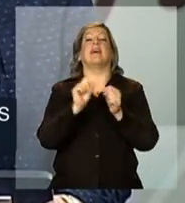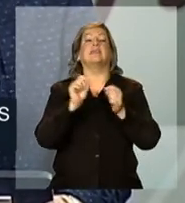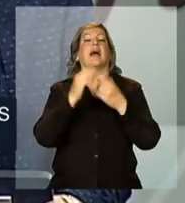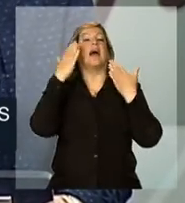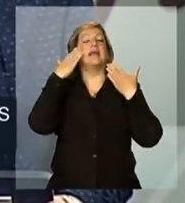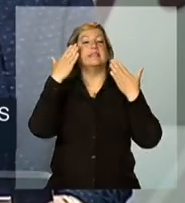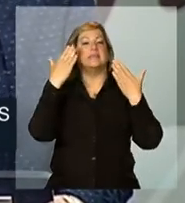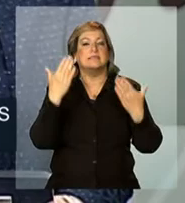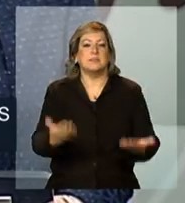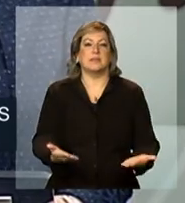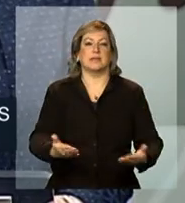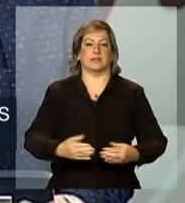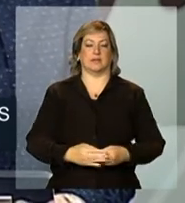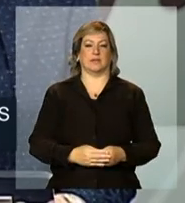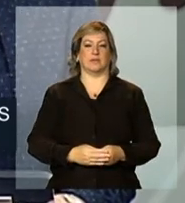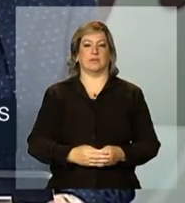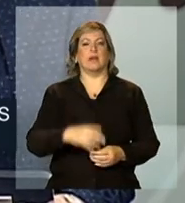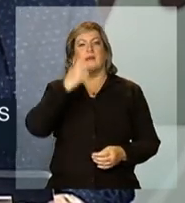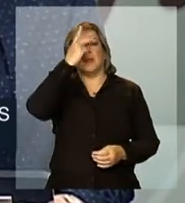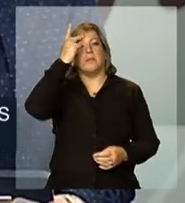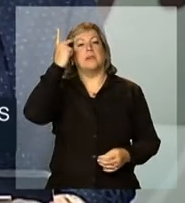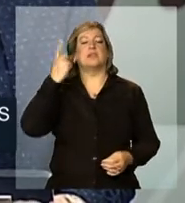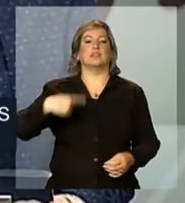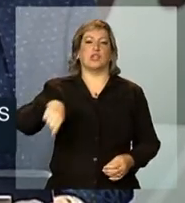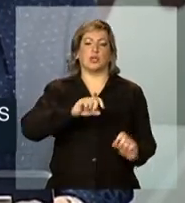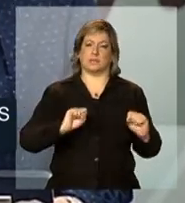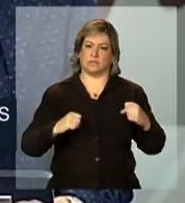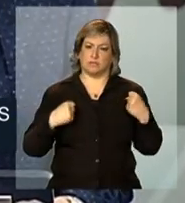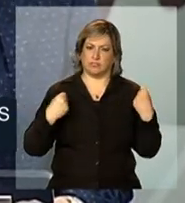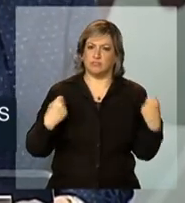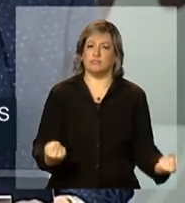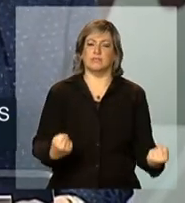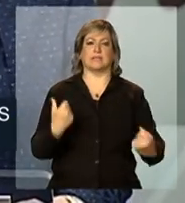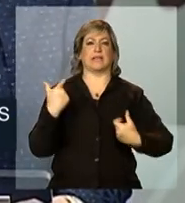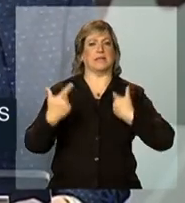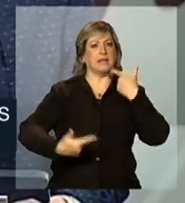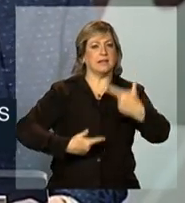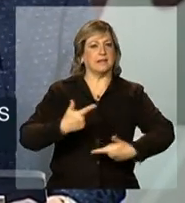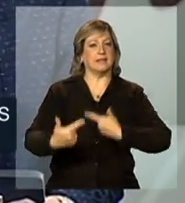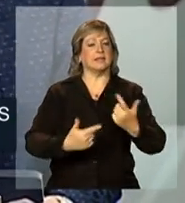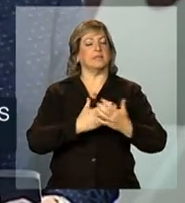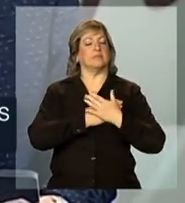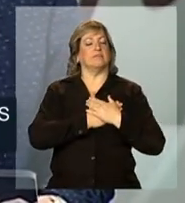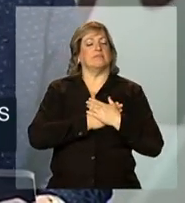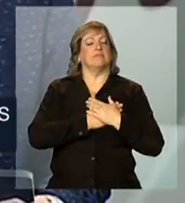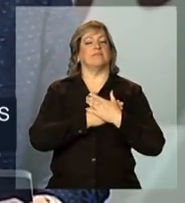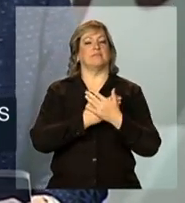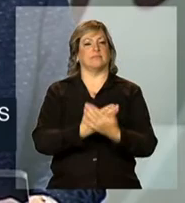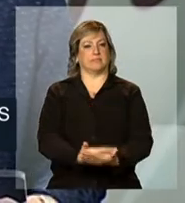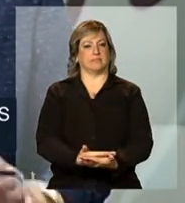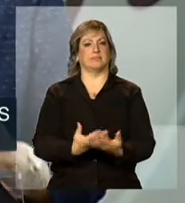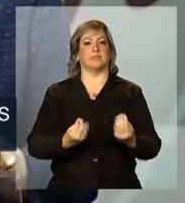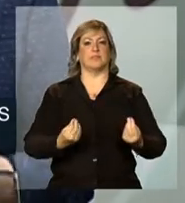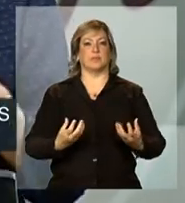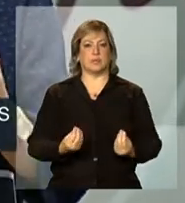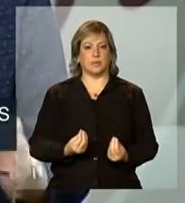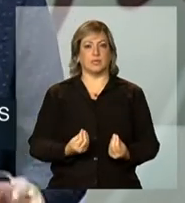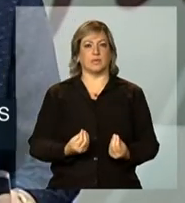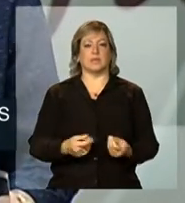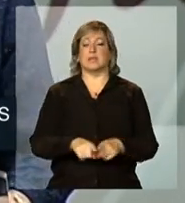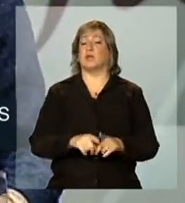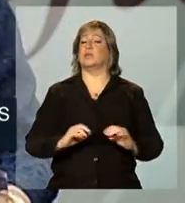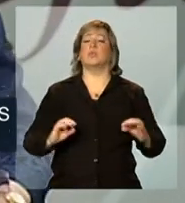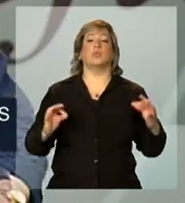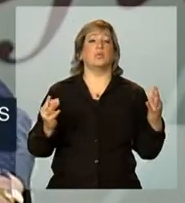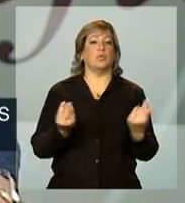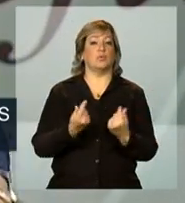agradecimento pela dedicação, pelo empenho, pela solidariedade e por tudo